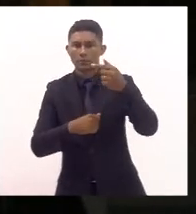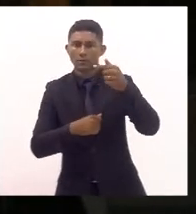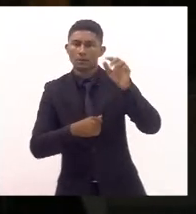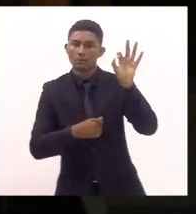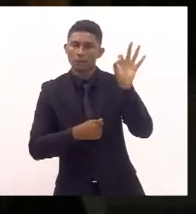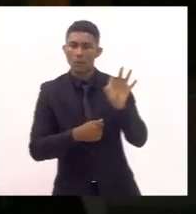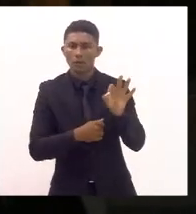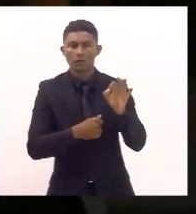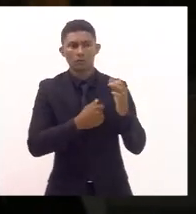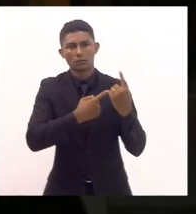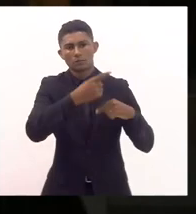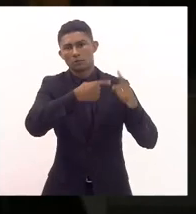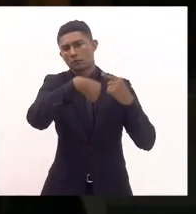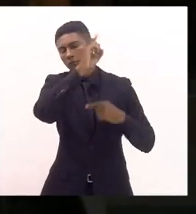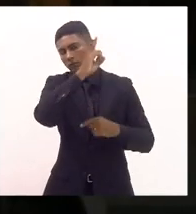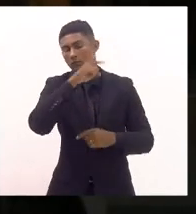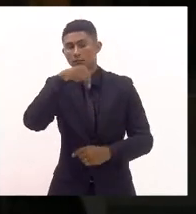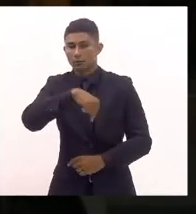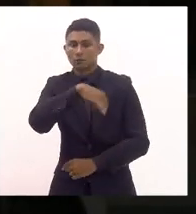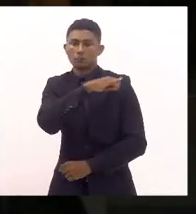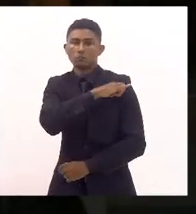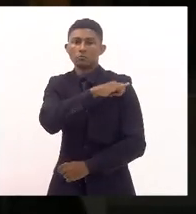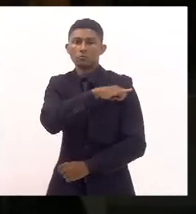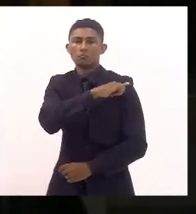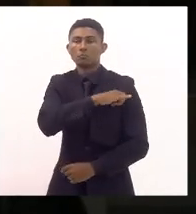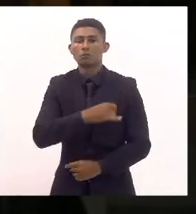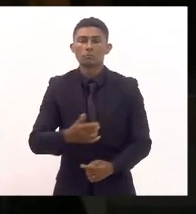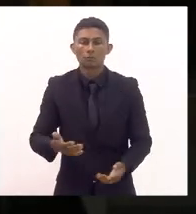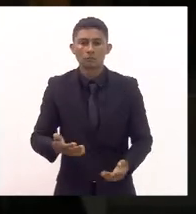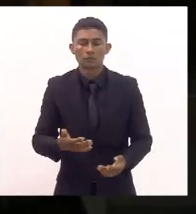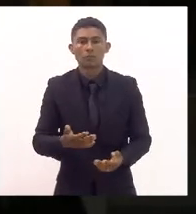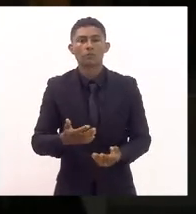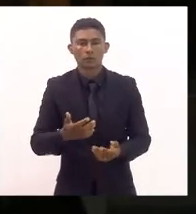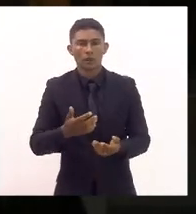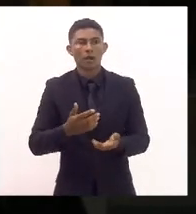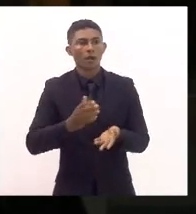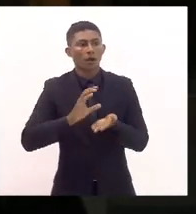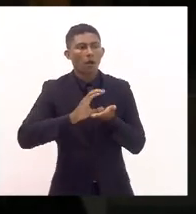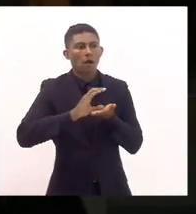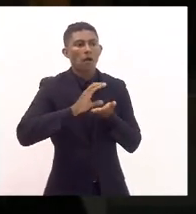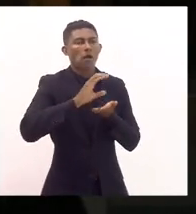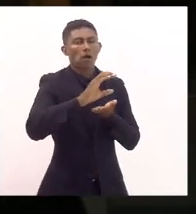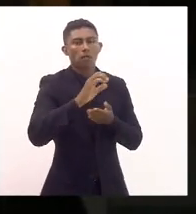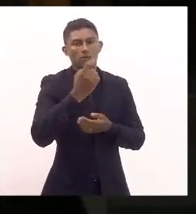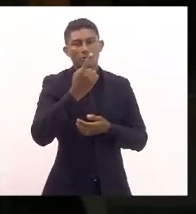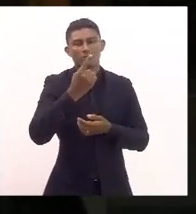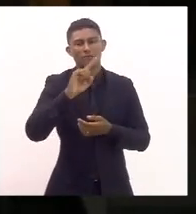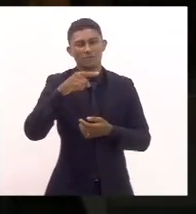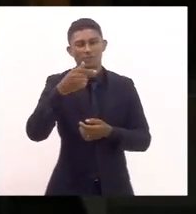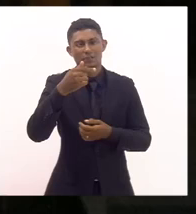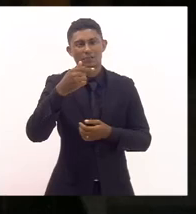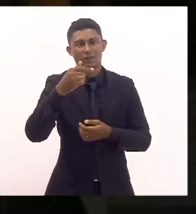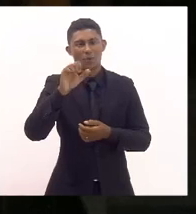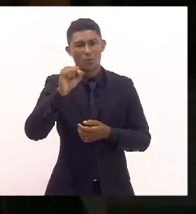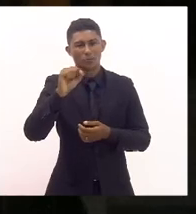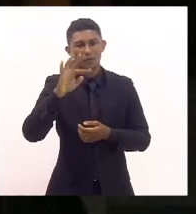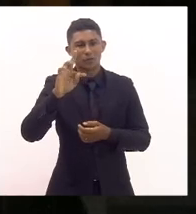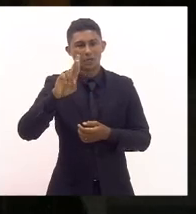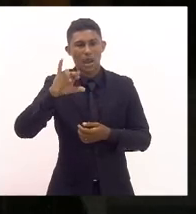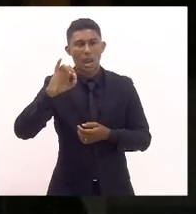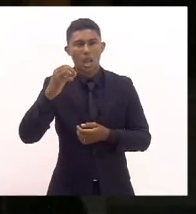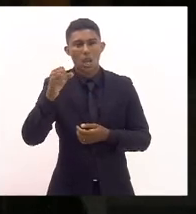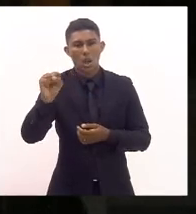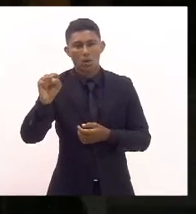cento e o Rio de Janeiro contribuiu com esse 1,78 trilhões